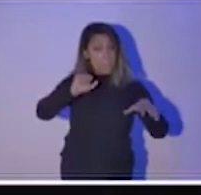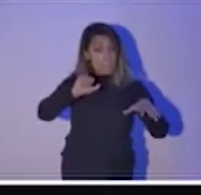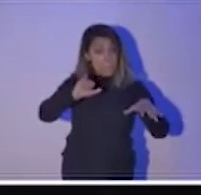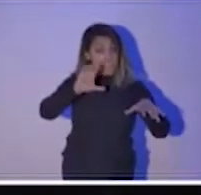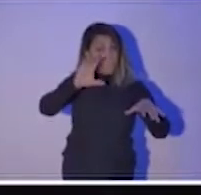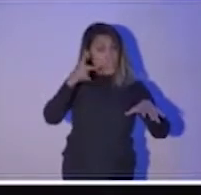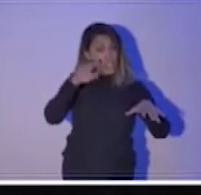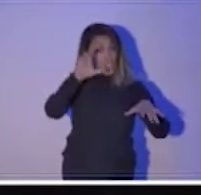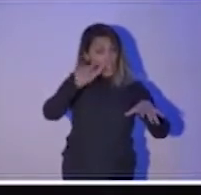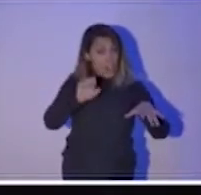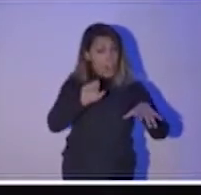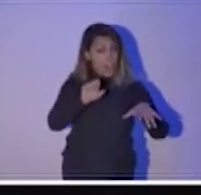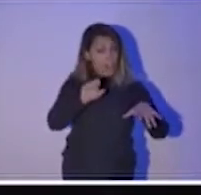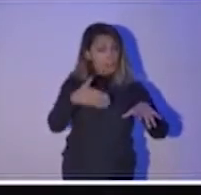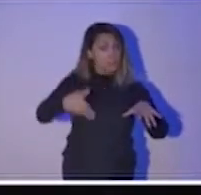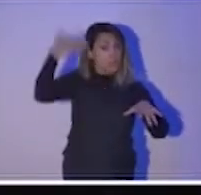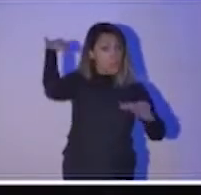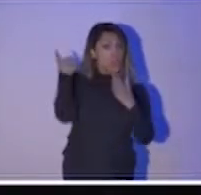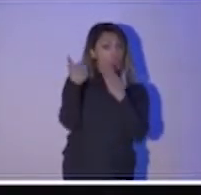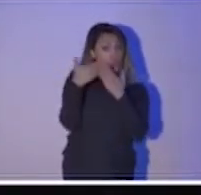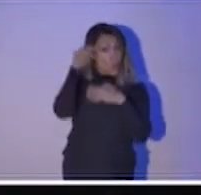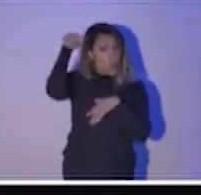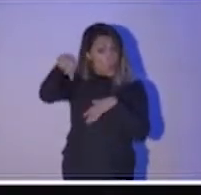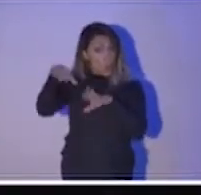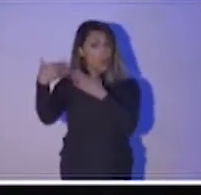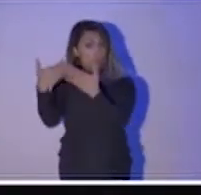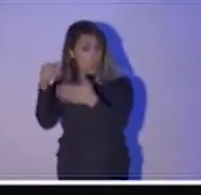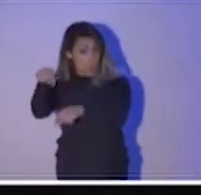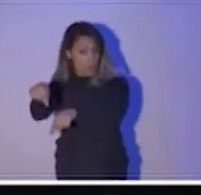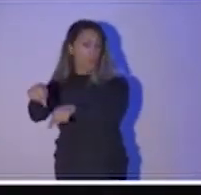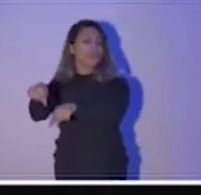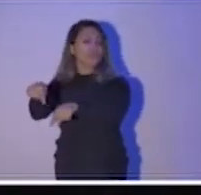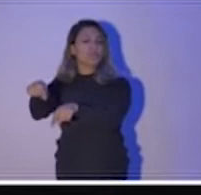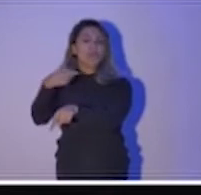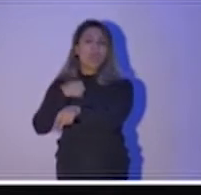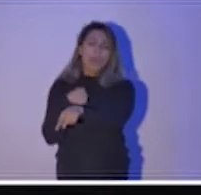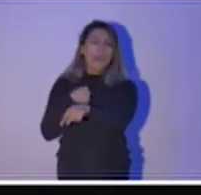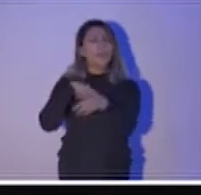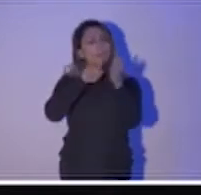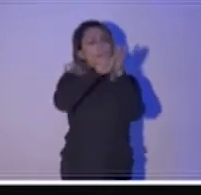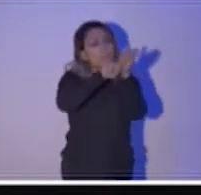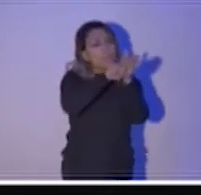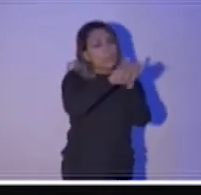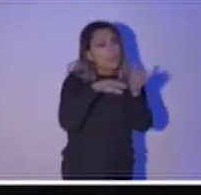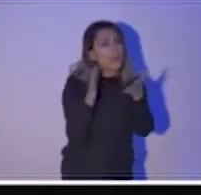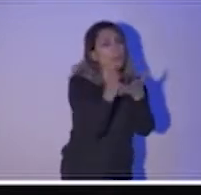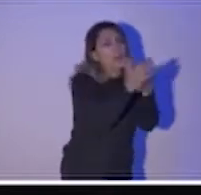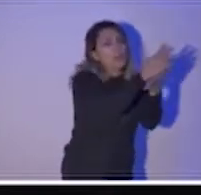essa pesquisa, né, que eu fui juntando quando eu fui lendo a biografia dela, essa pesquisa fala de uma